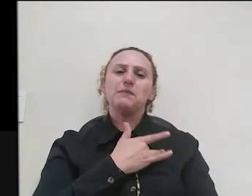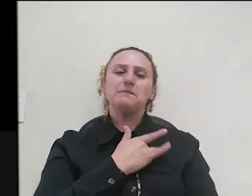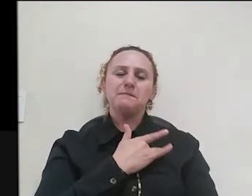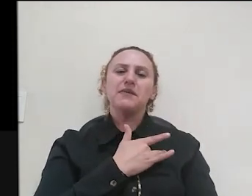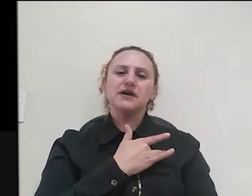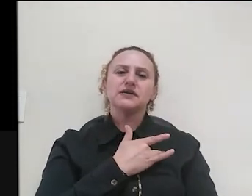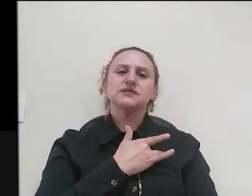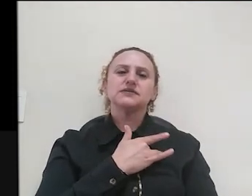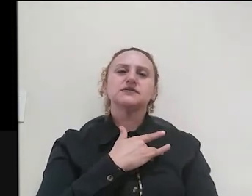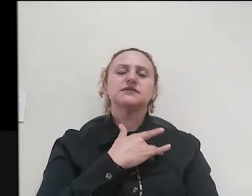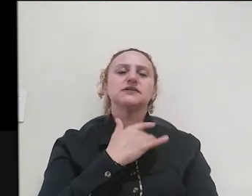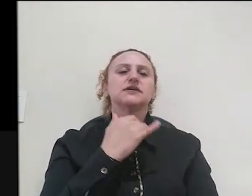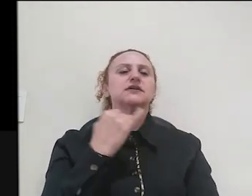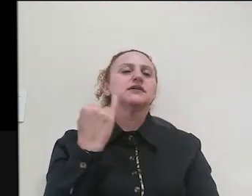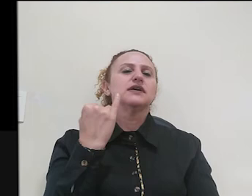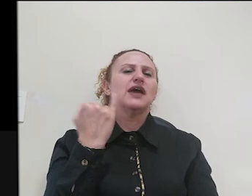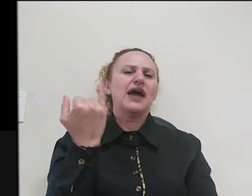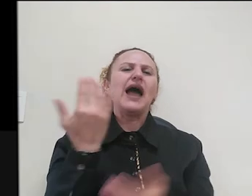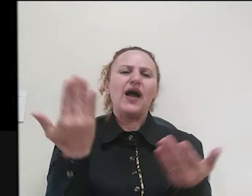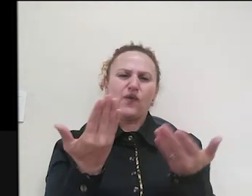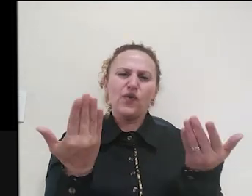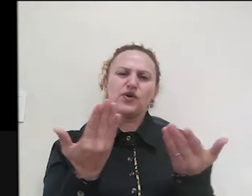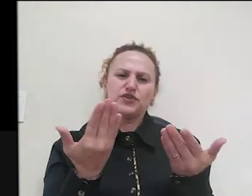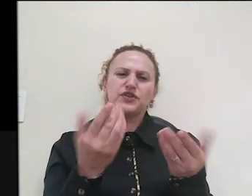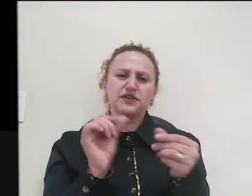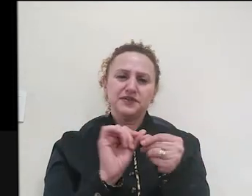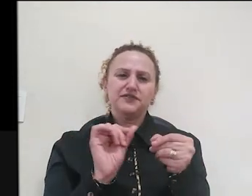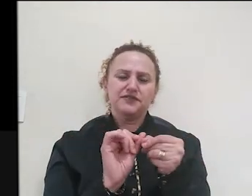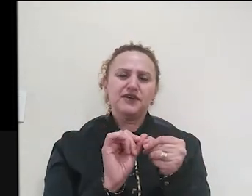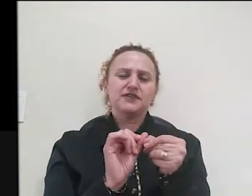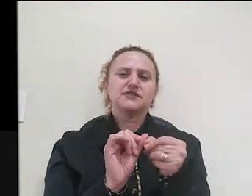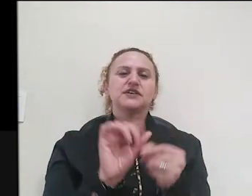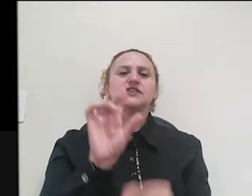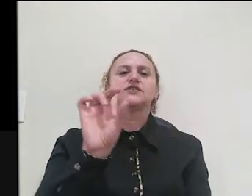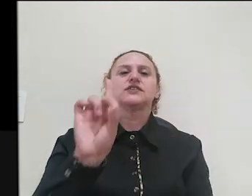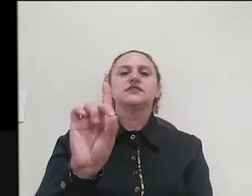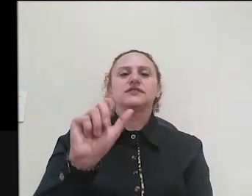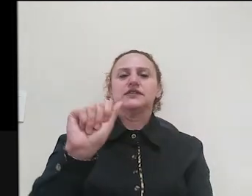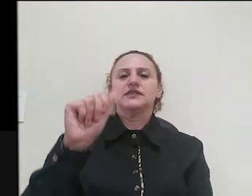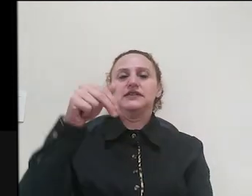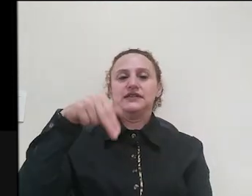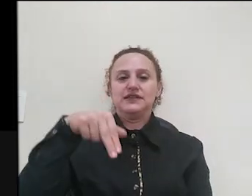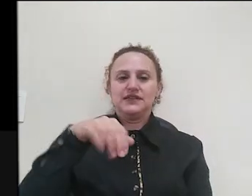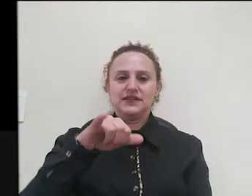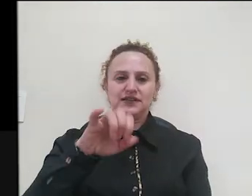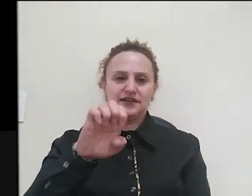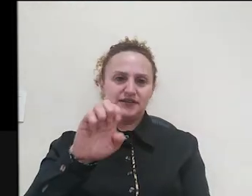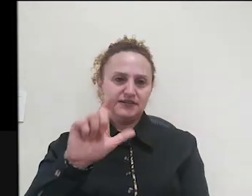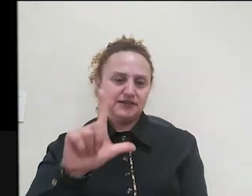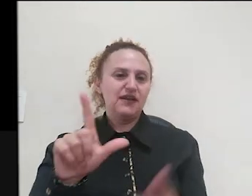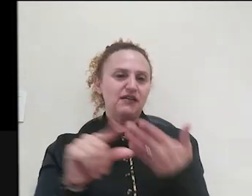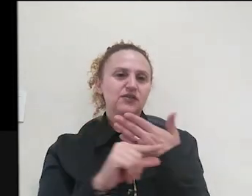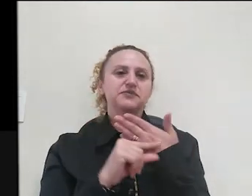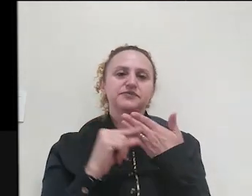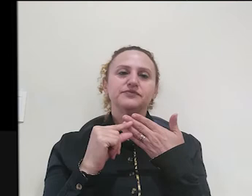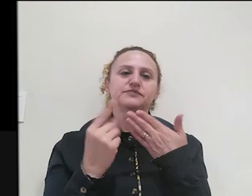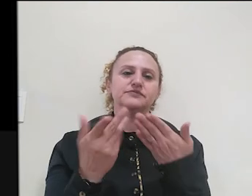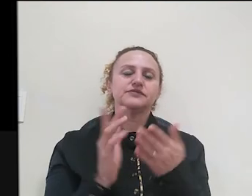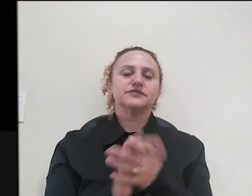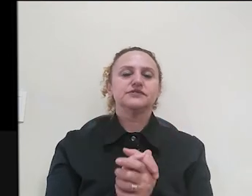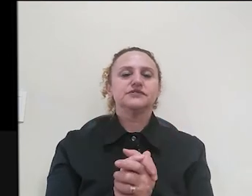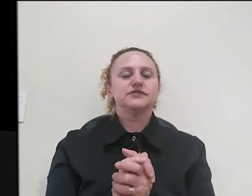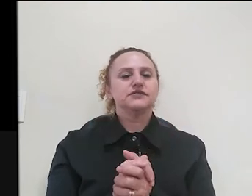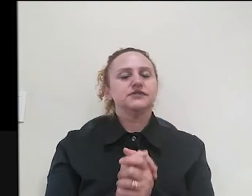aquele que é feito pelo Daniel Defoe. Também figuras como Sade e Jonathan Swift vão entrar nessa época aqui